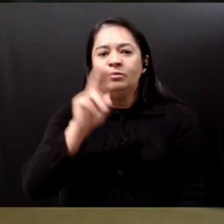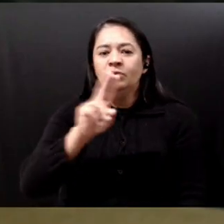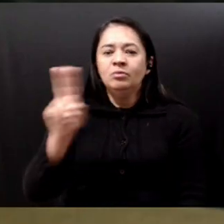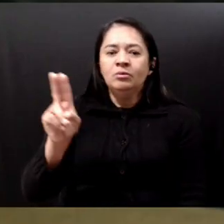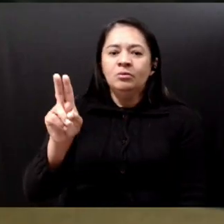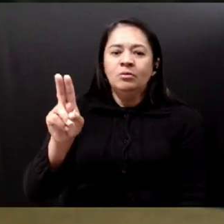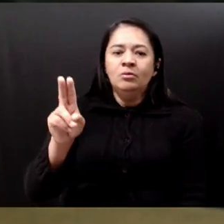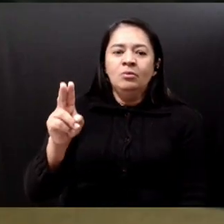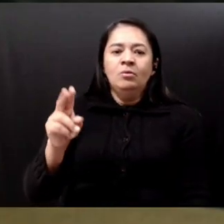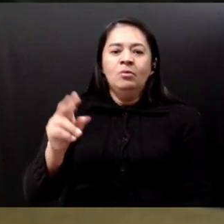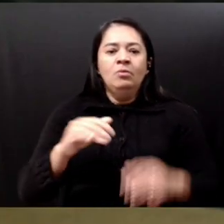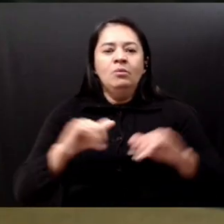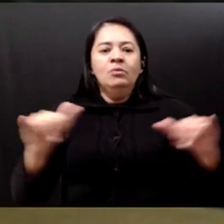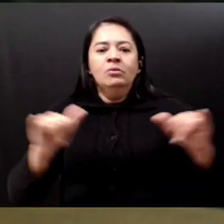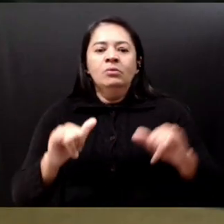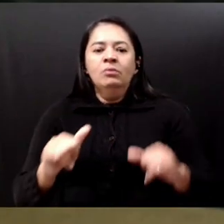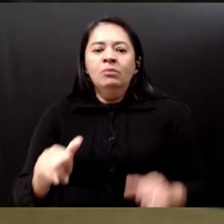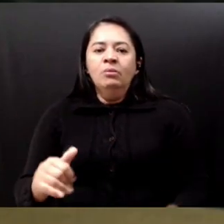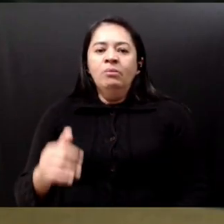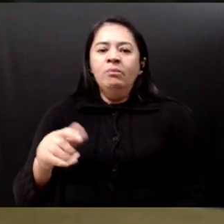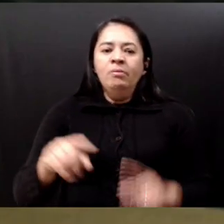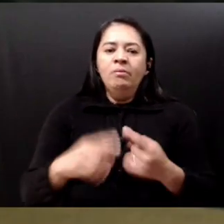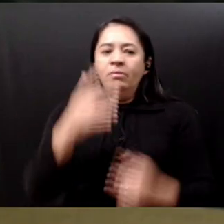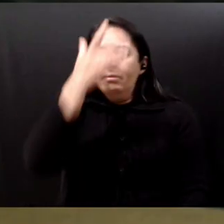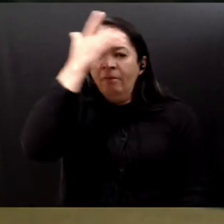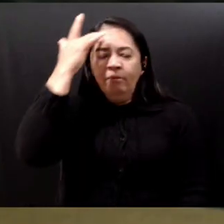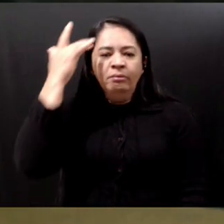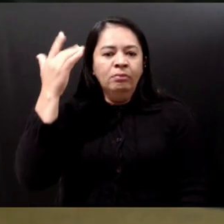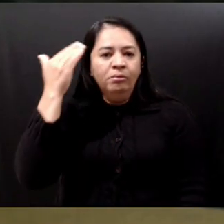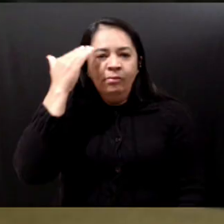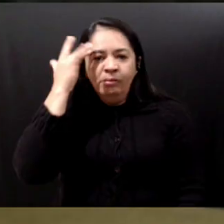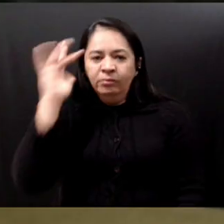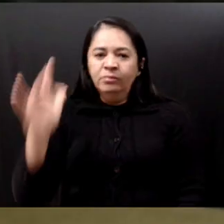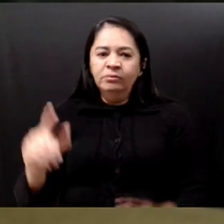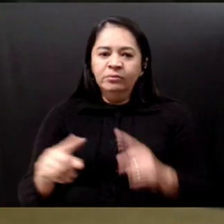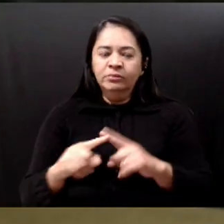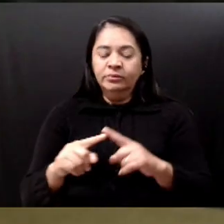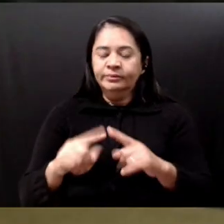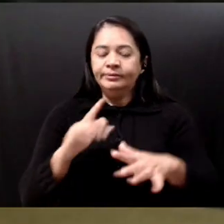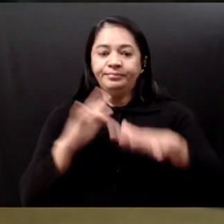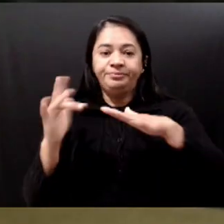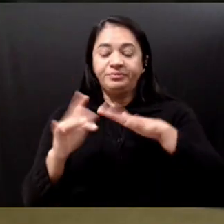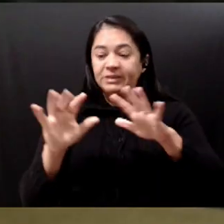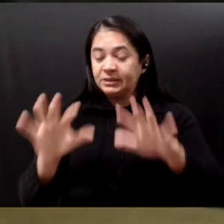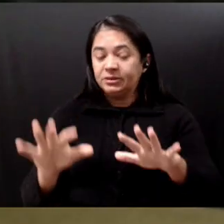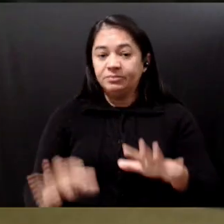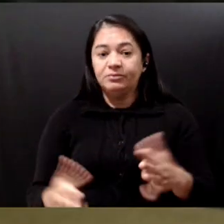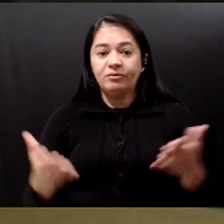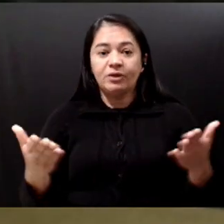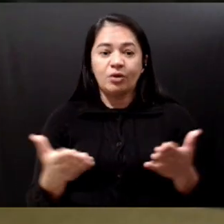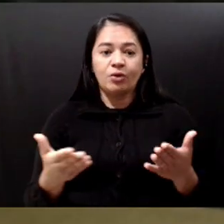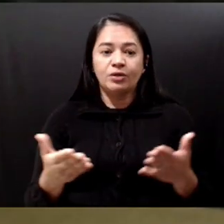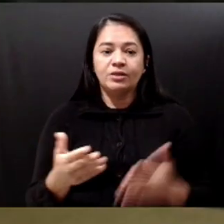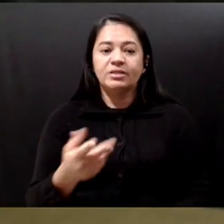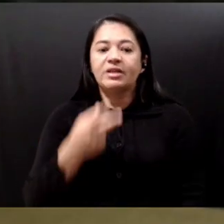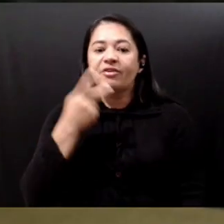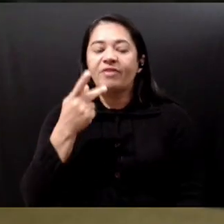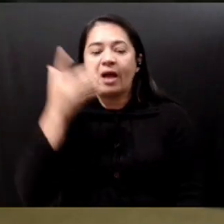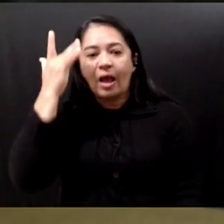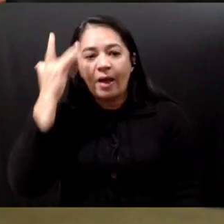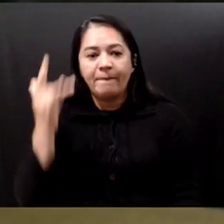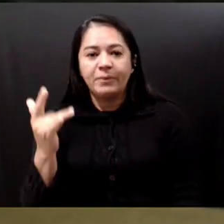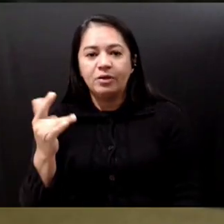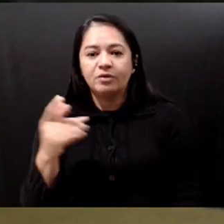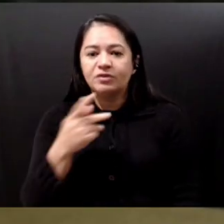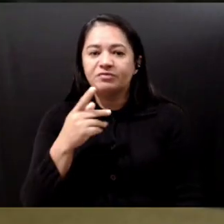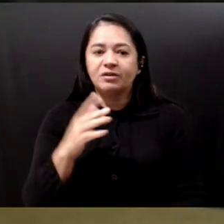galera quase não entende muito o que, que é, porque esse negócio de internet é assim, né? Hoje você fala uma coisa, amanhã o que você falou, o que você disse,